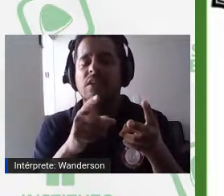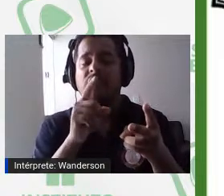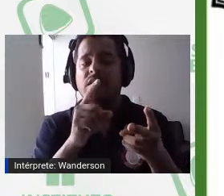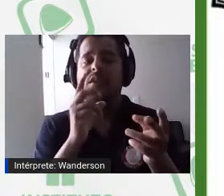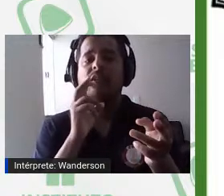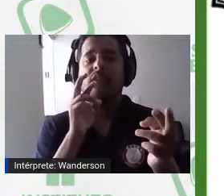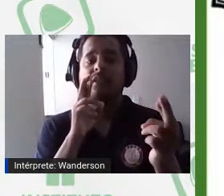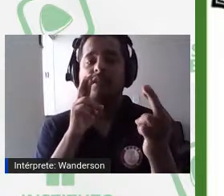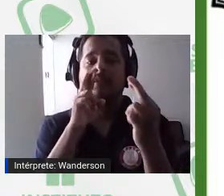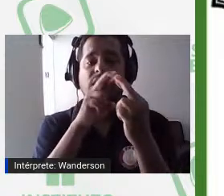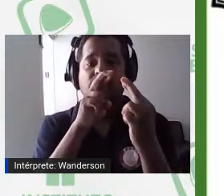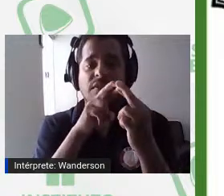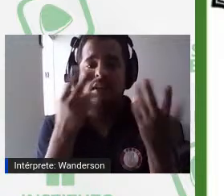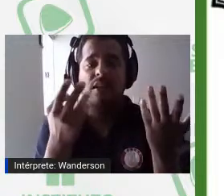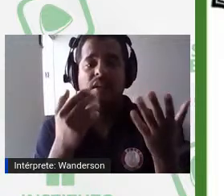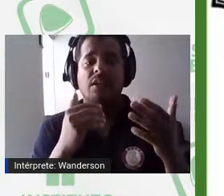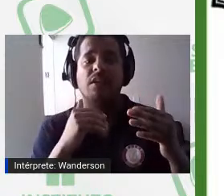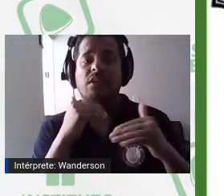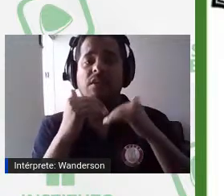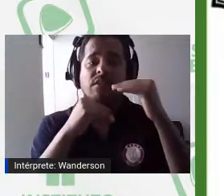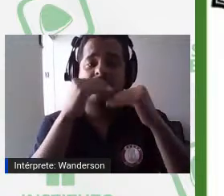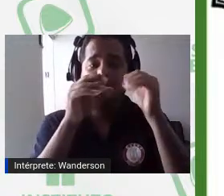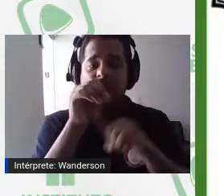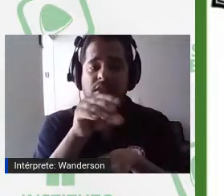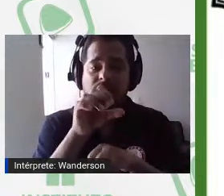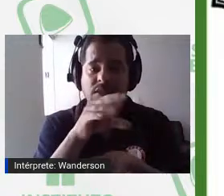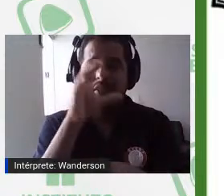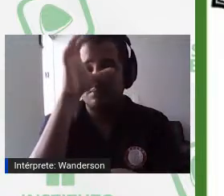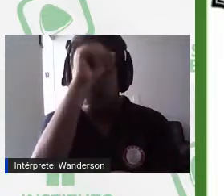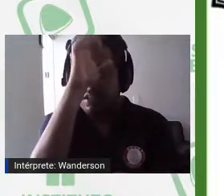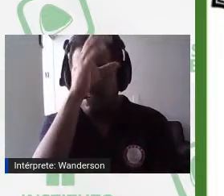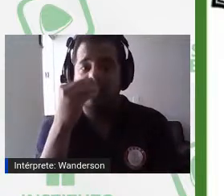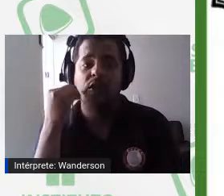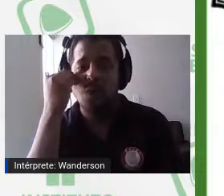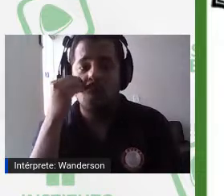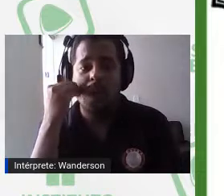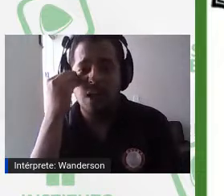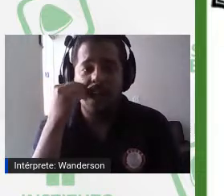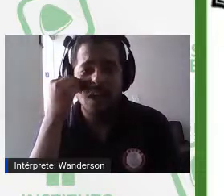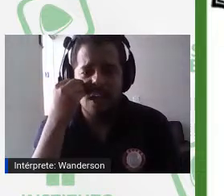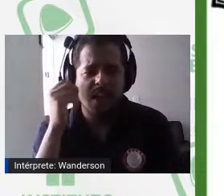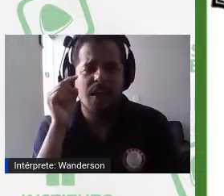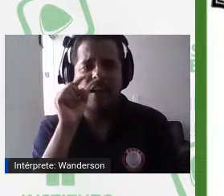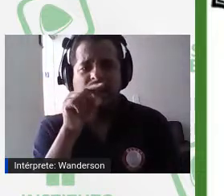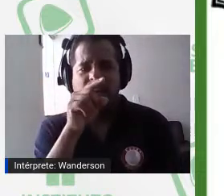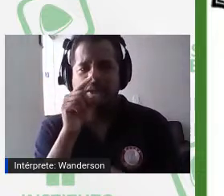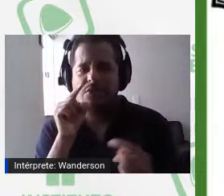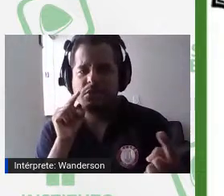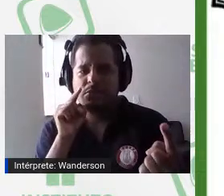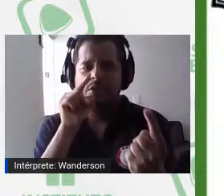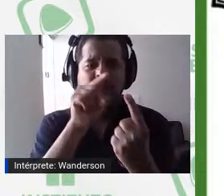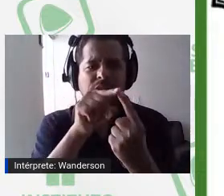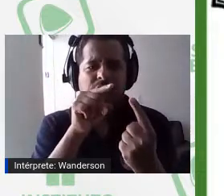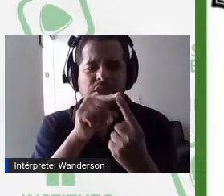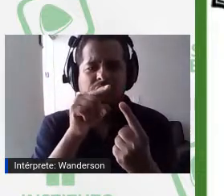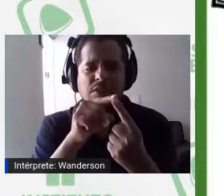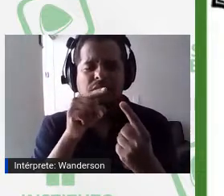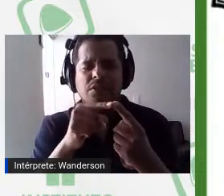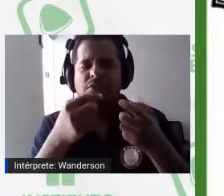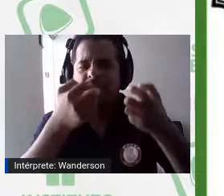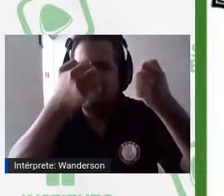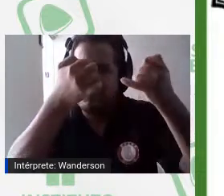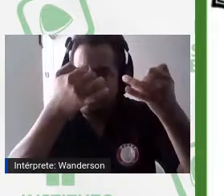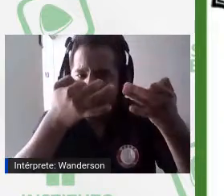aprendizagem, esse relato de experiência ele tem como objetivo descrever quais foram as vivências tidas durante o período do